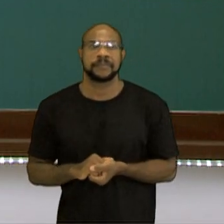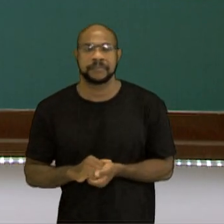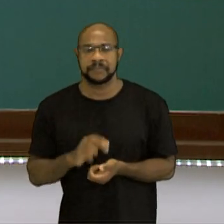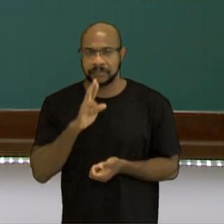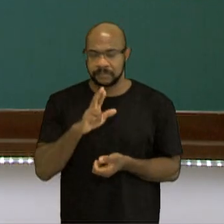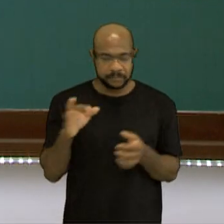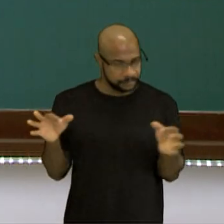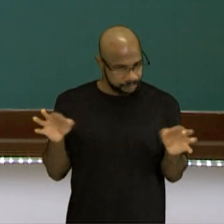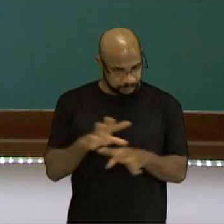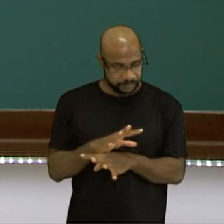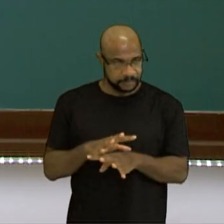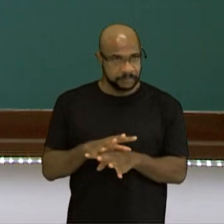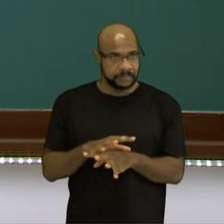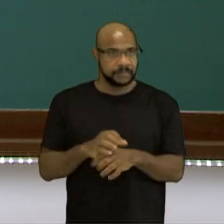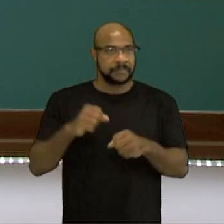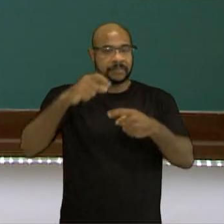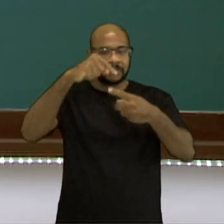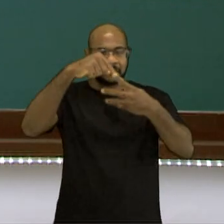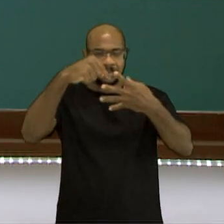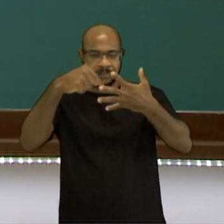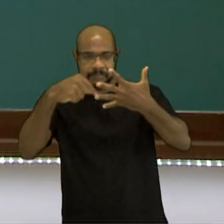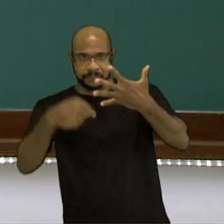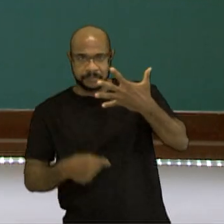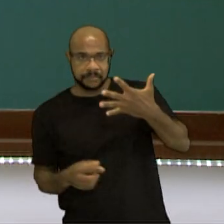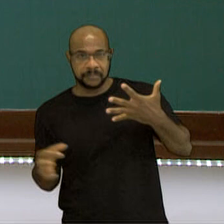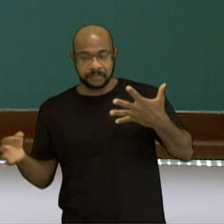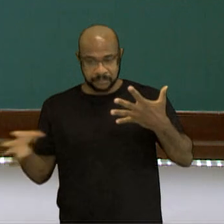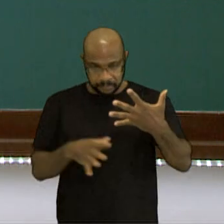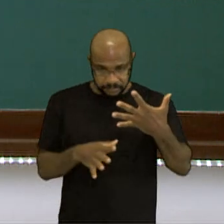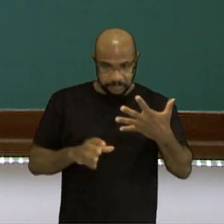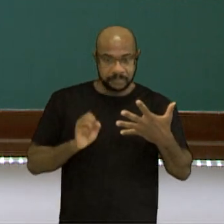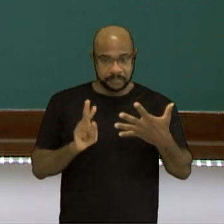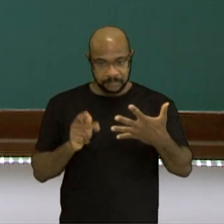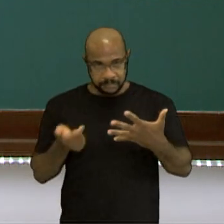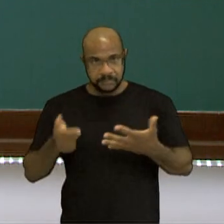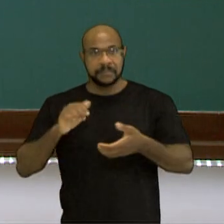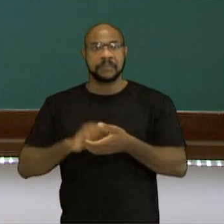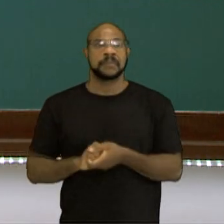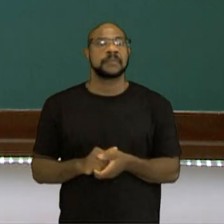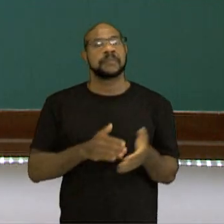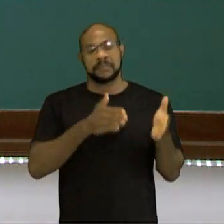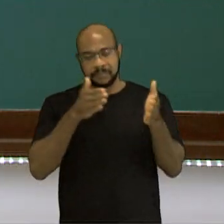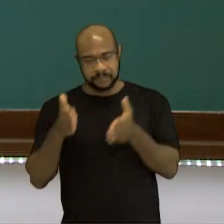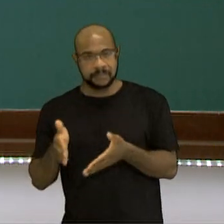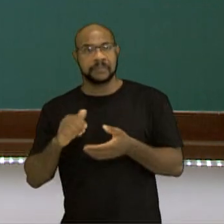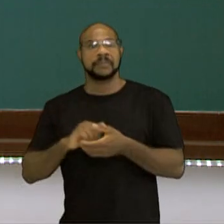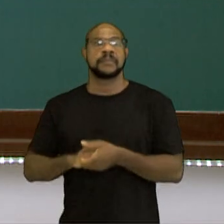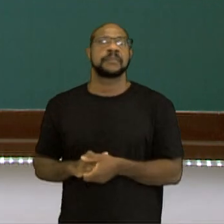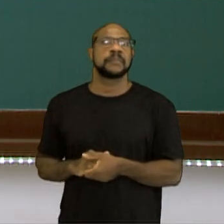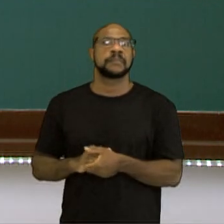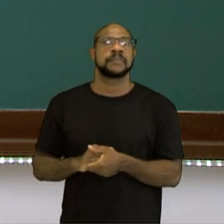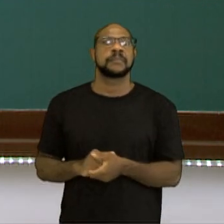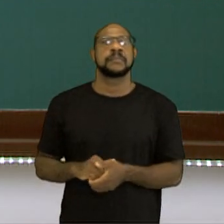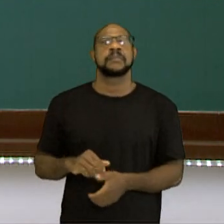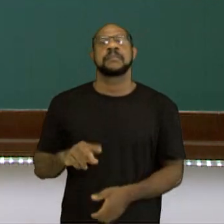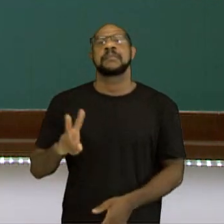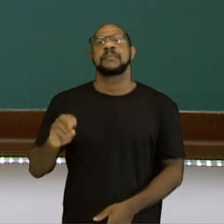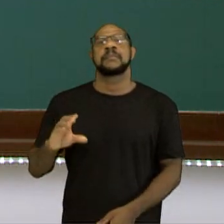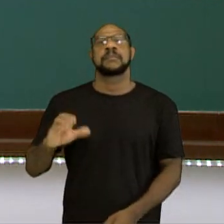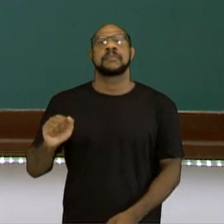as perguntas quem, quando, onde, como? Ok, vai para frente. O vocabulário